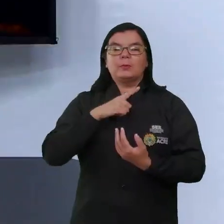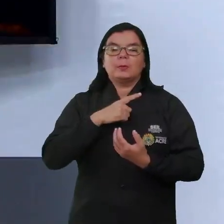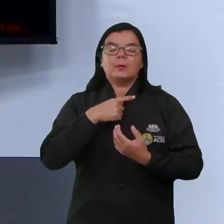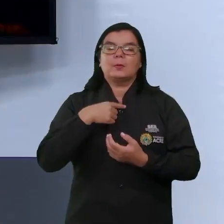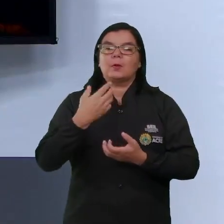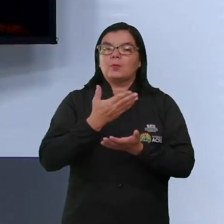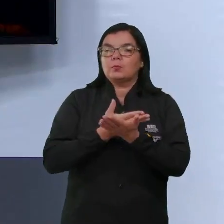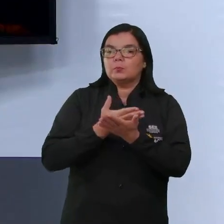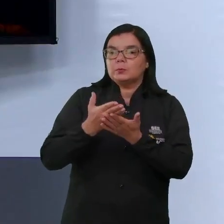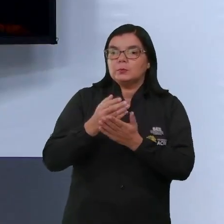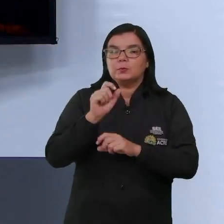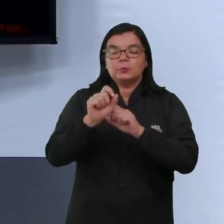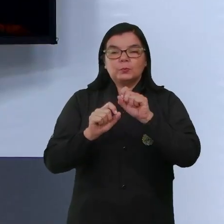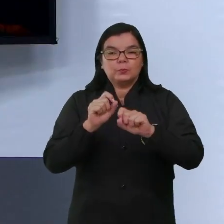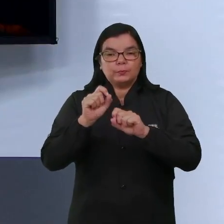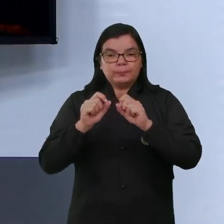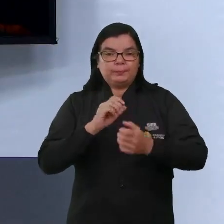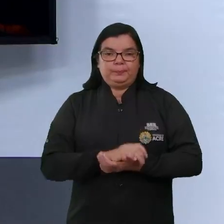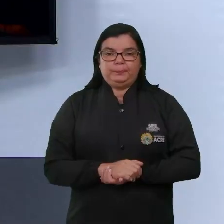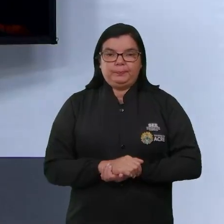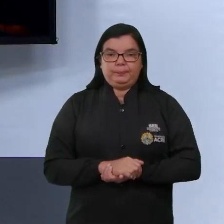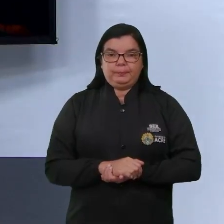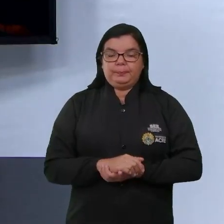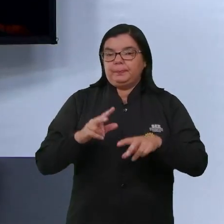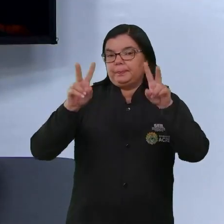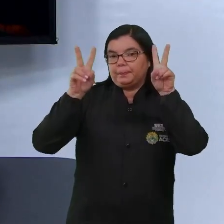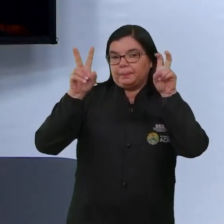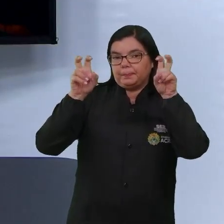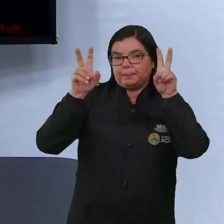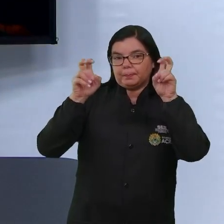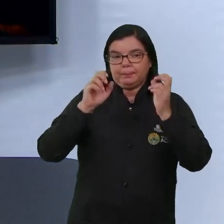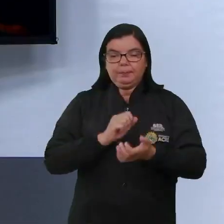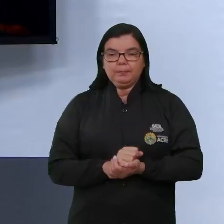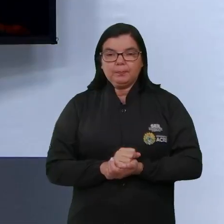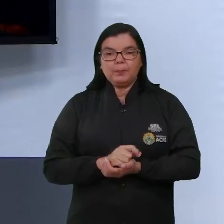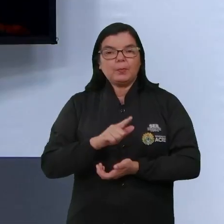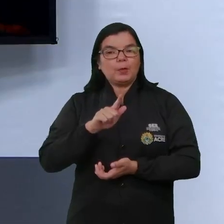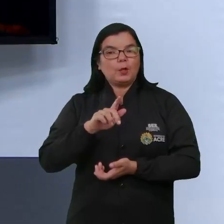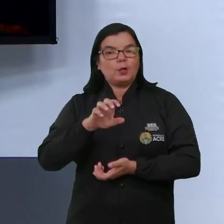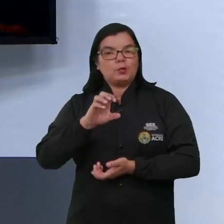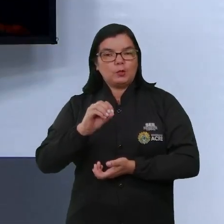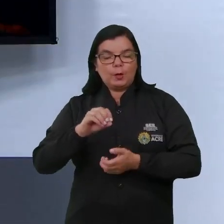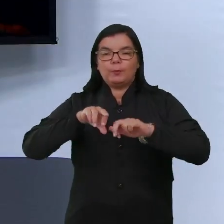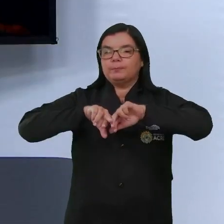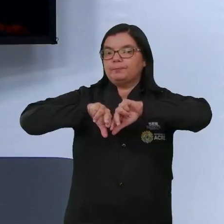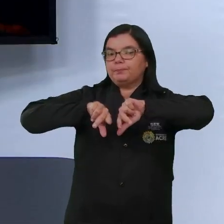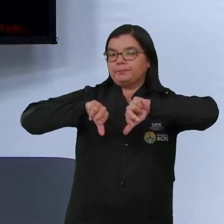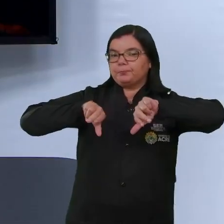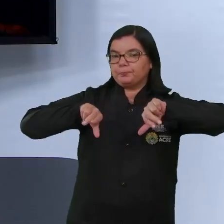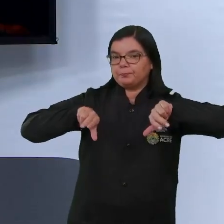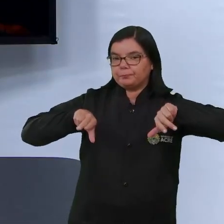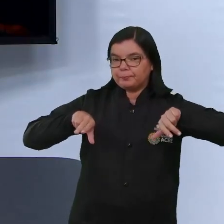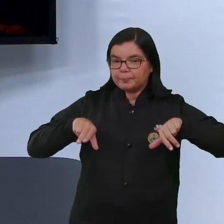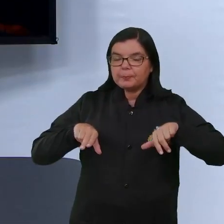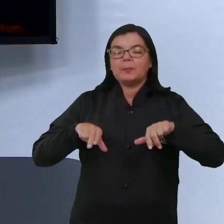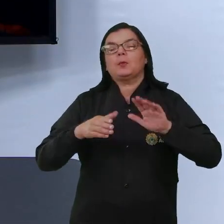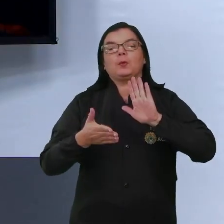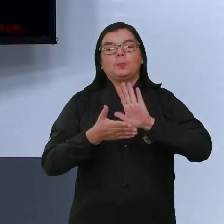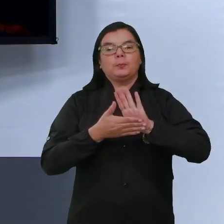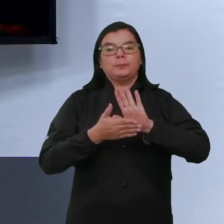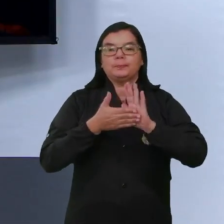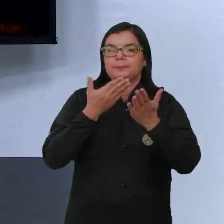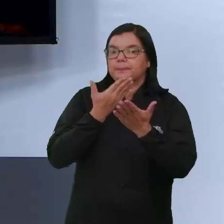quero começar falando sobre o termo geobiodiversidade, conforme proposto no tema da nossa